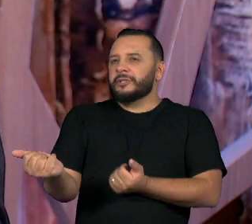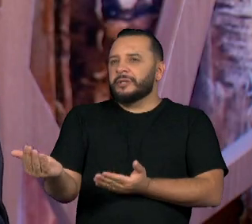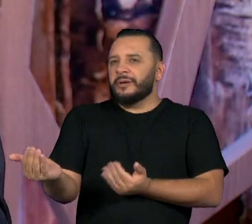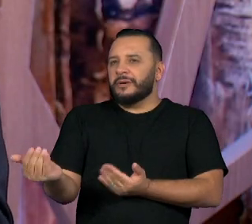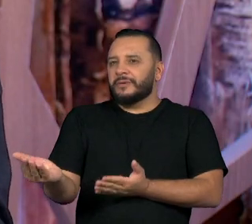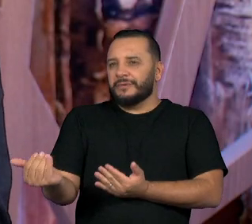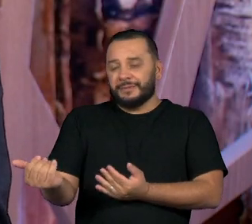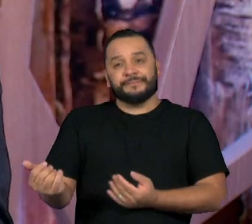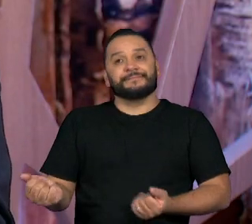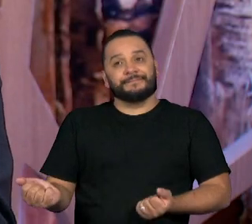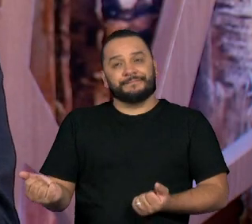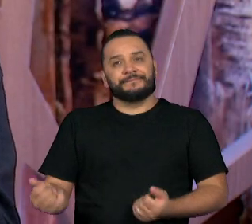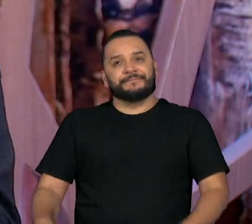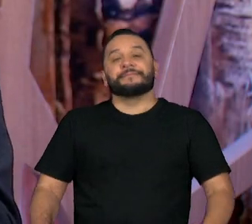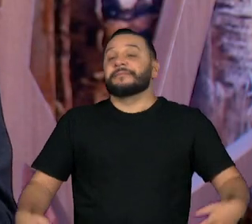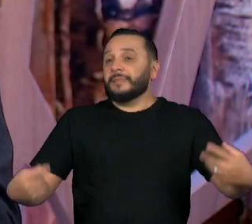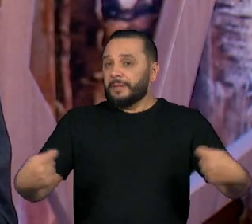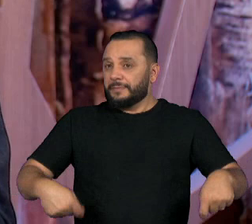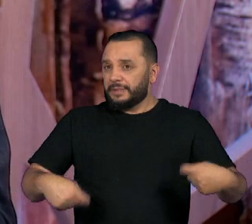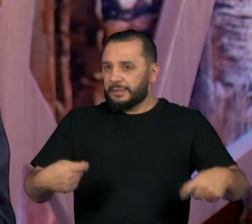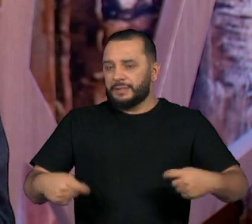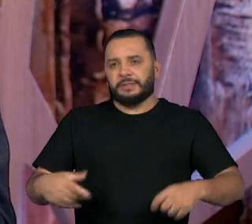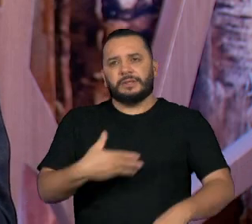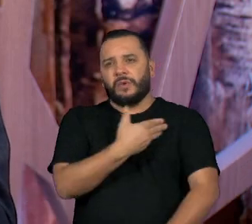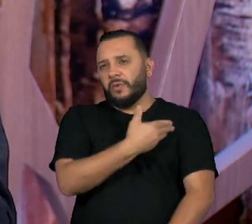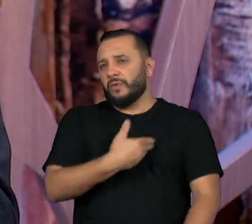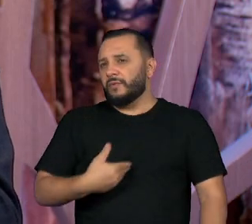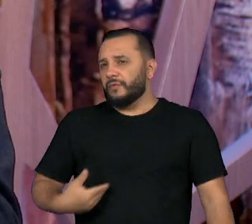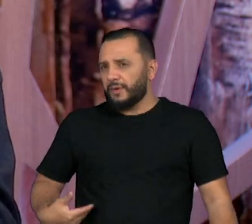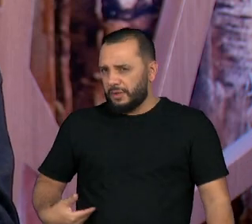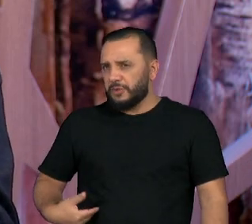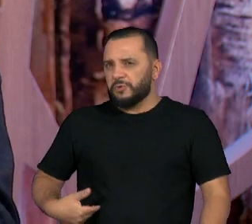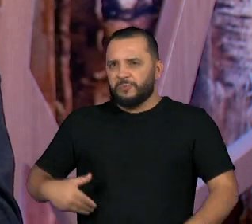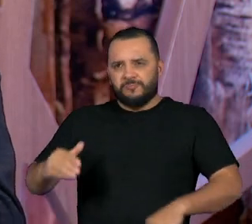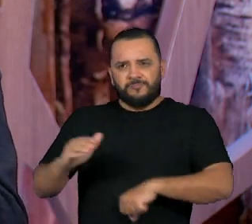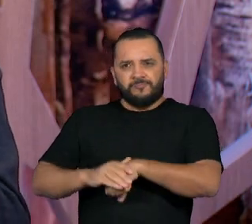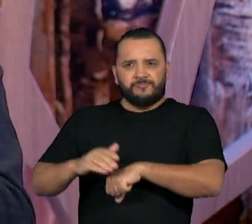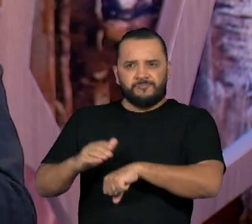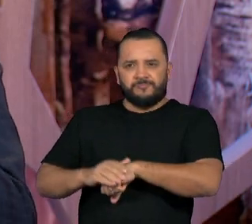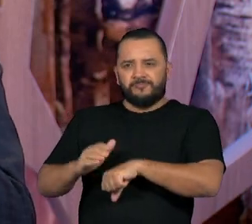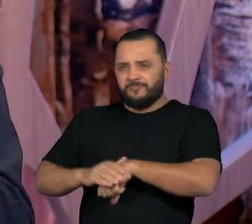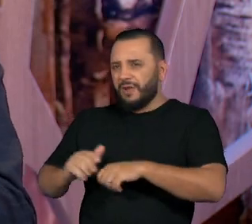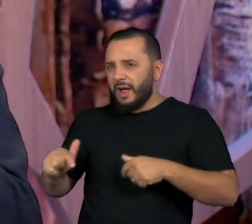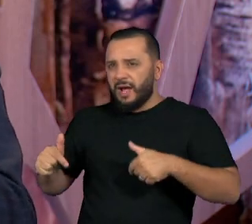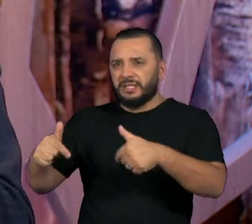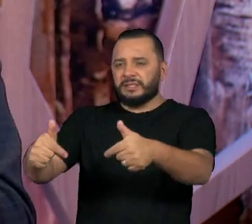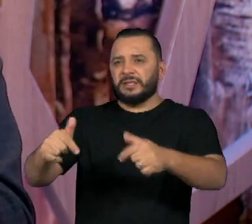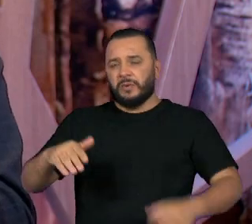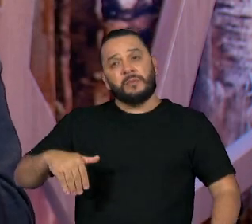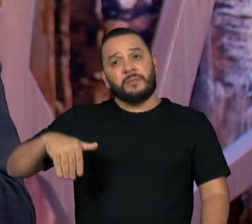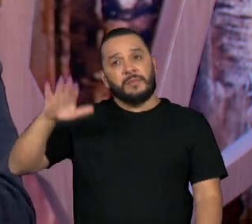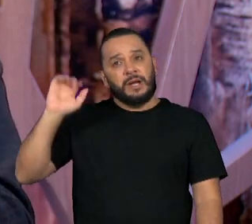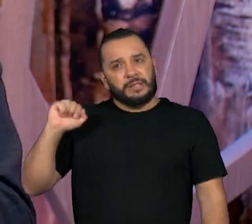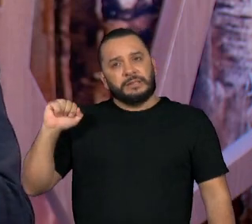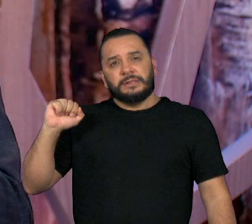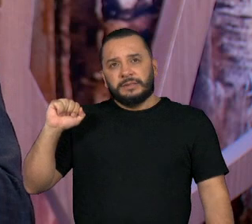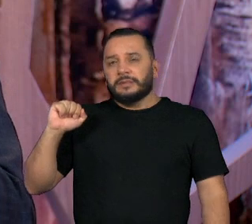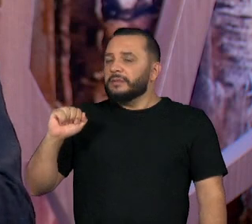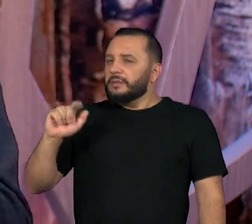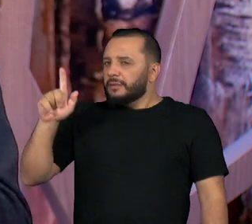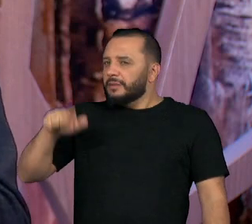o Estado participe mais, que veja isso como mais um